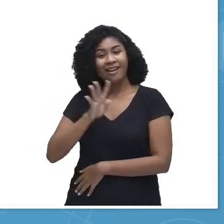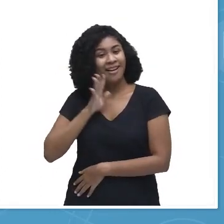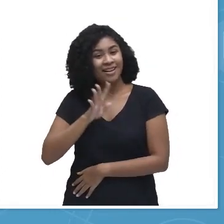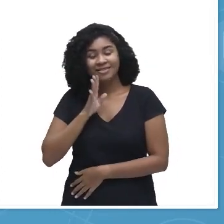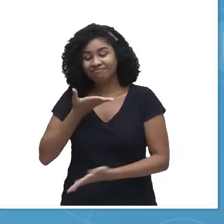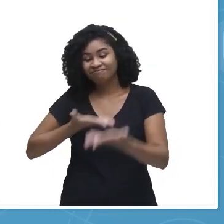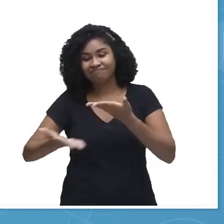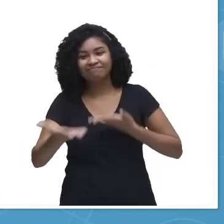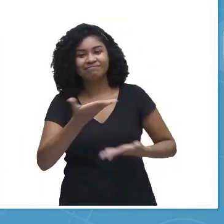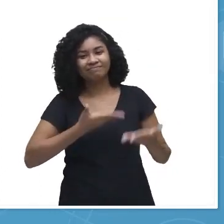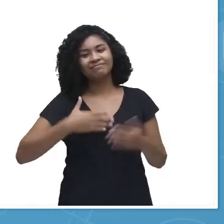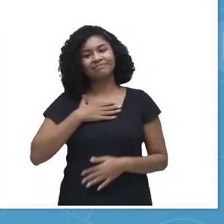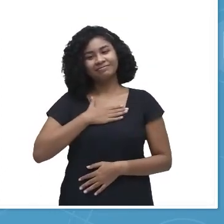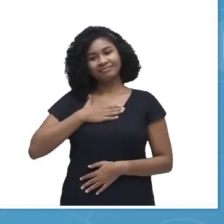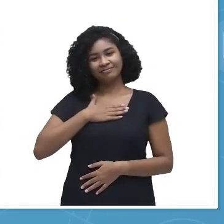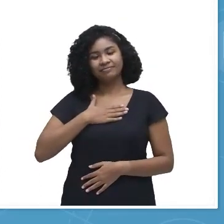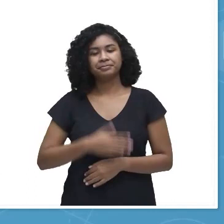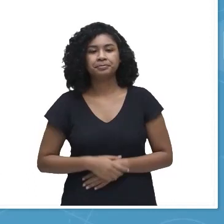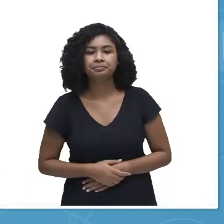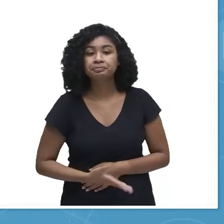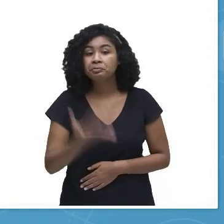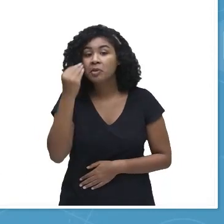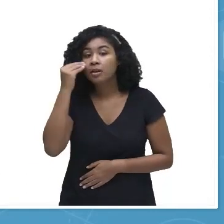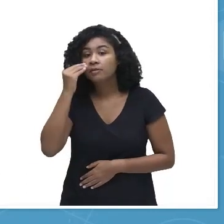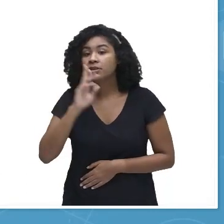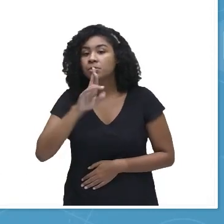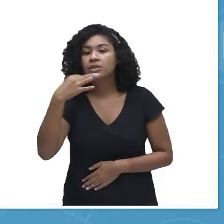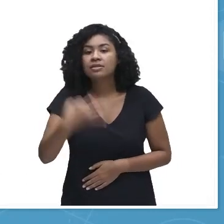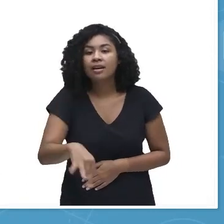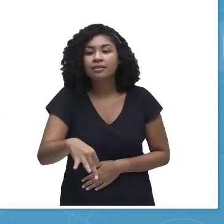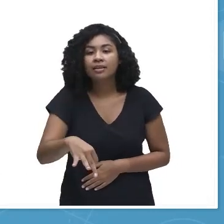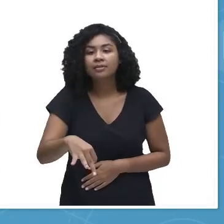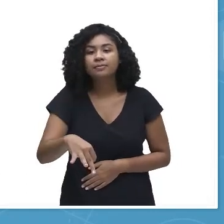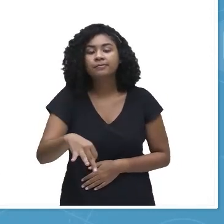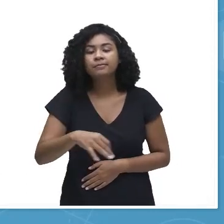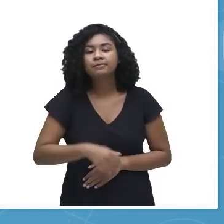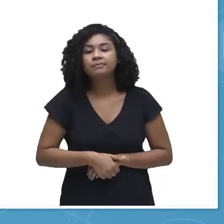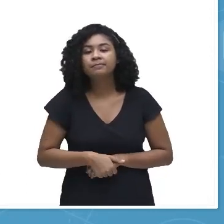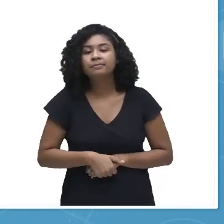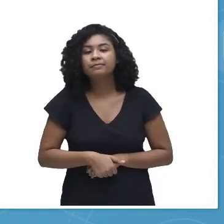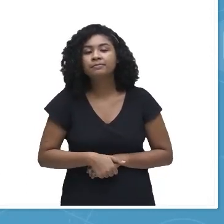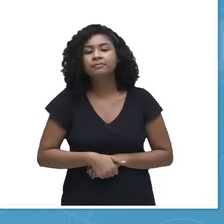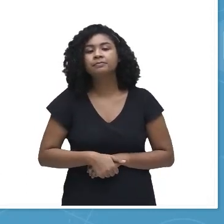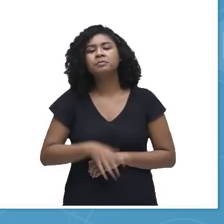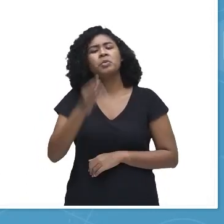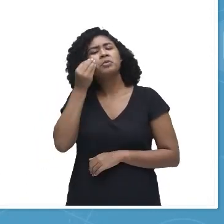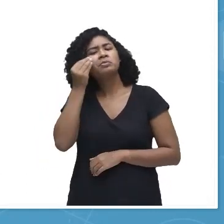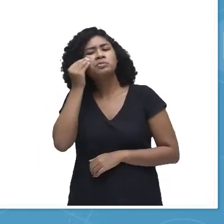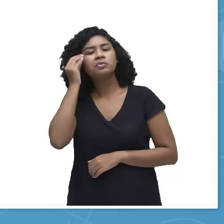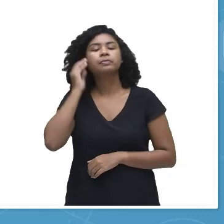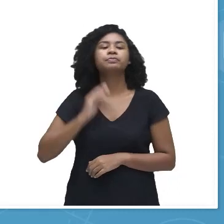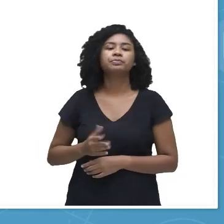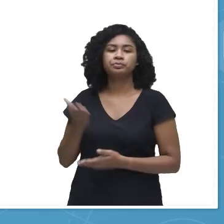para nós. Vamos lá, gente. A resposta certa da questão, a gente analisar um pouco as alternativas. A